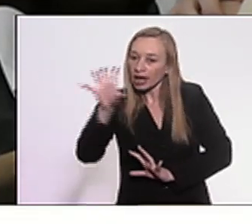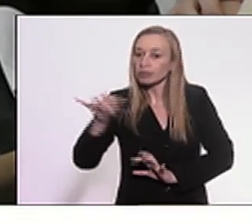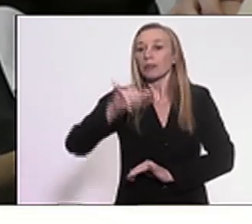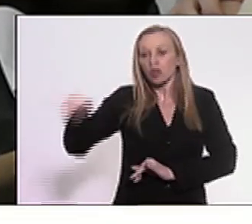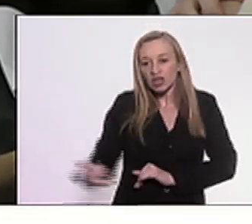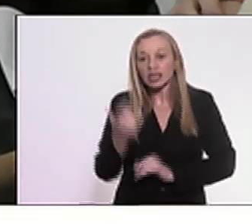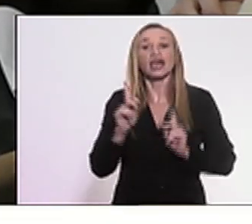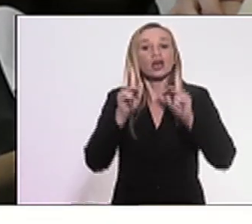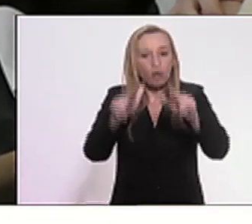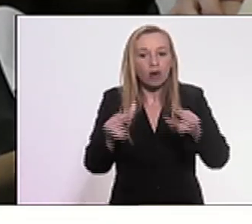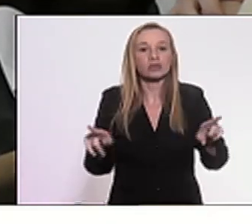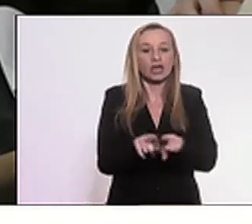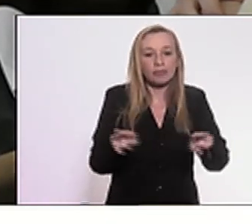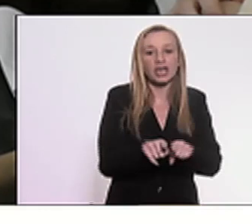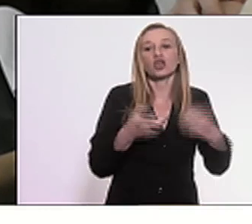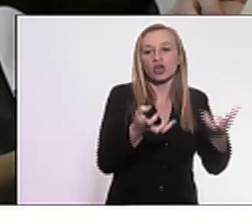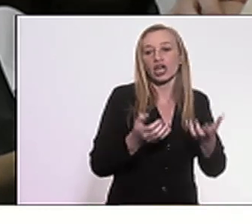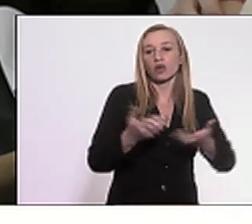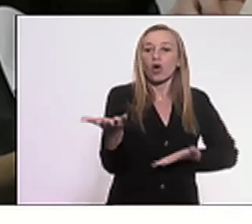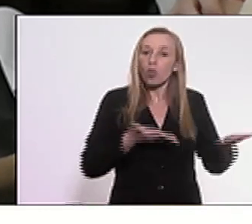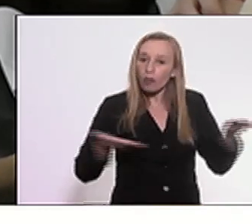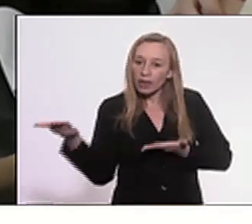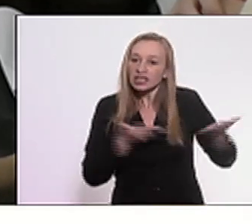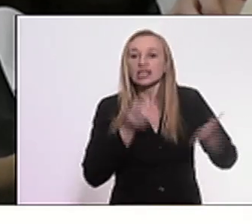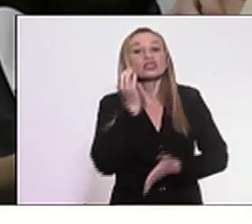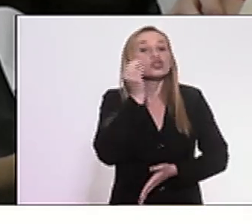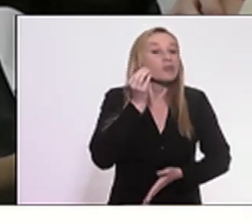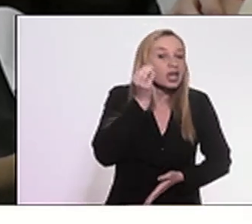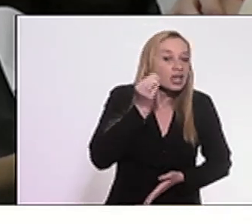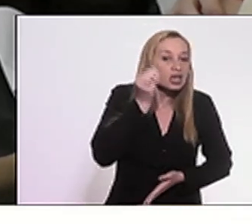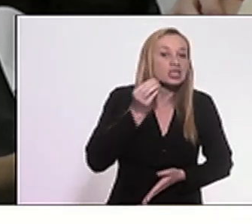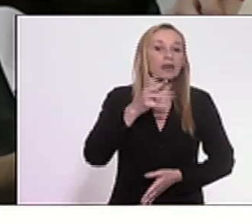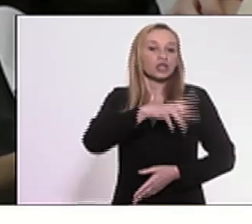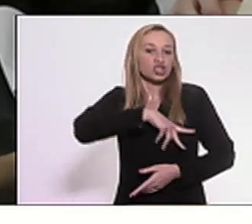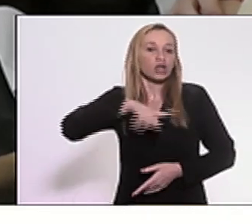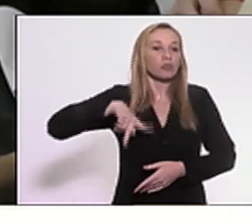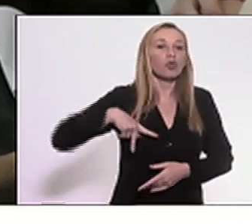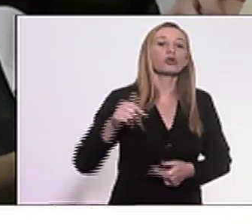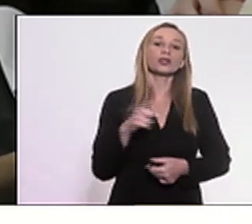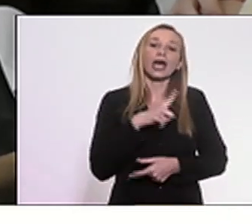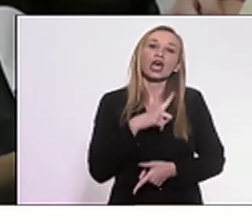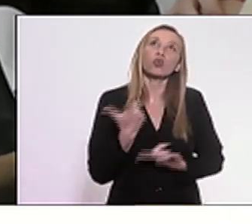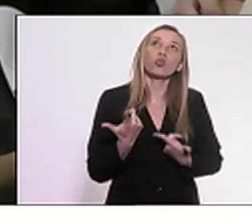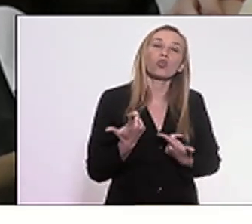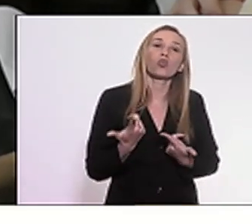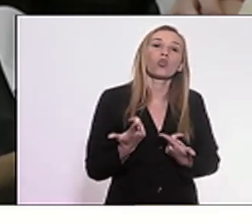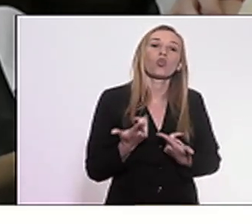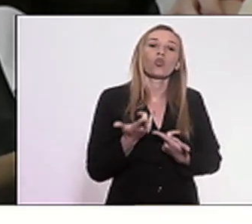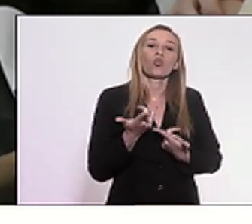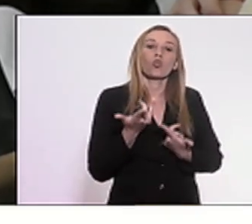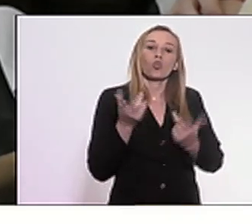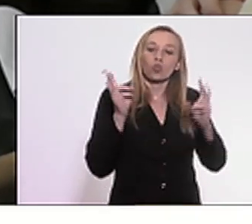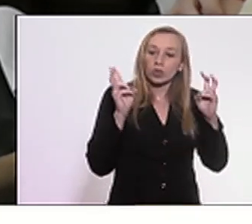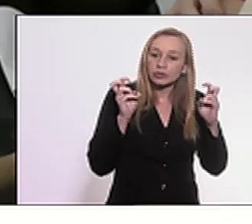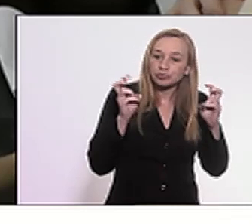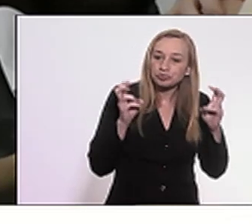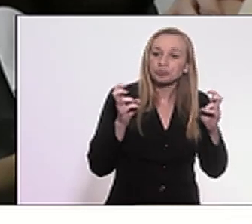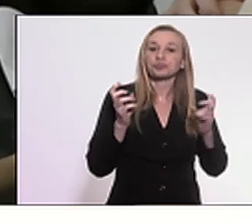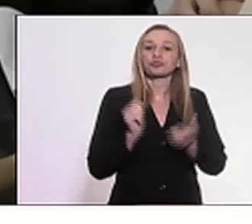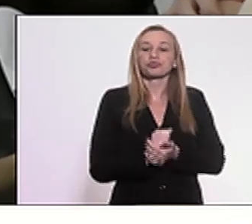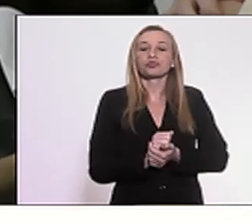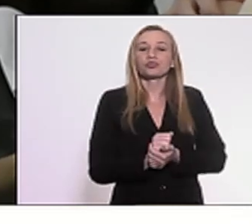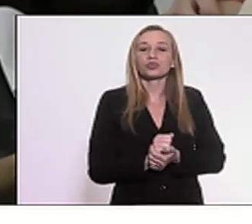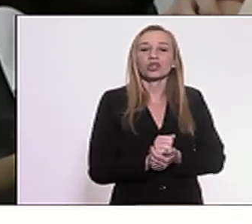até compartilhar aqui um pouco dessa experiência. Acho que o Ministério Público tem uma situação peculiar para a gente discutir assédio